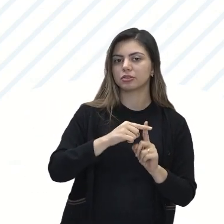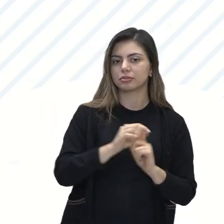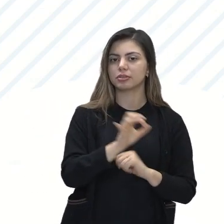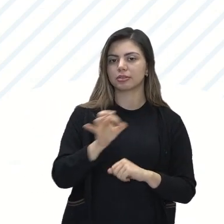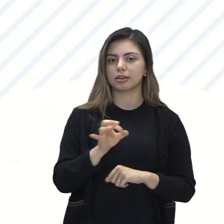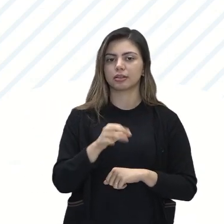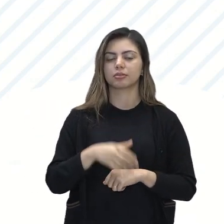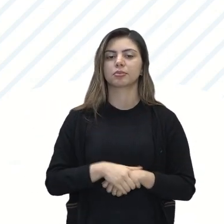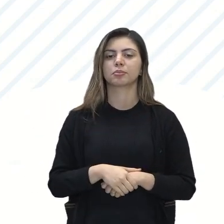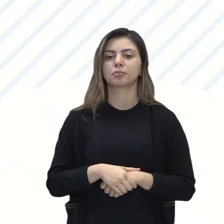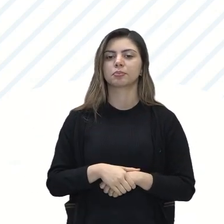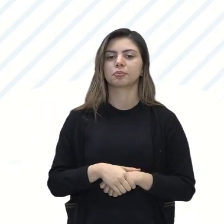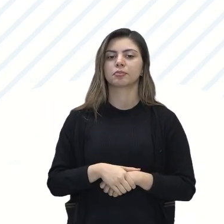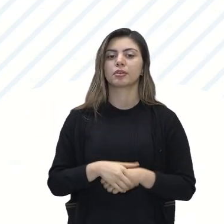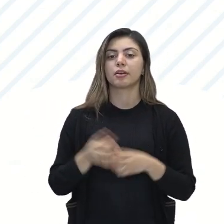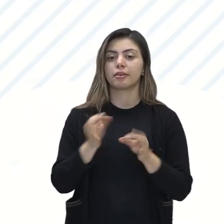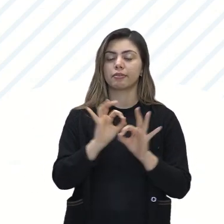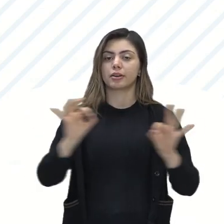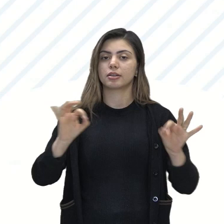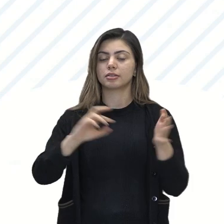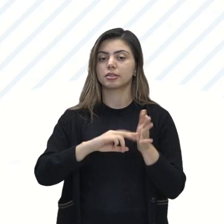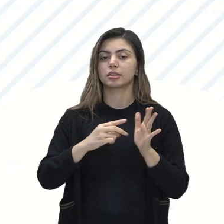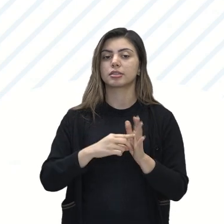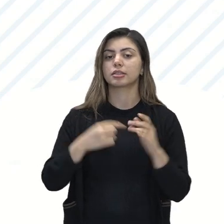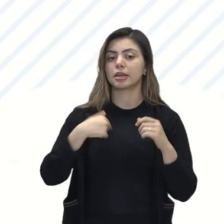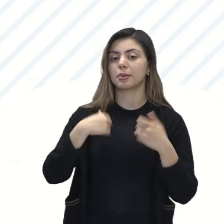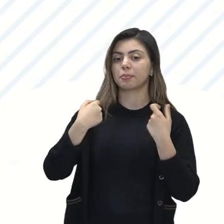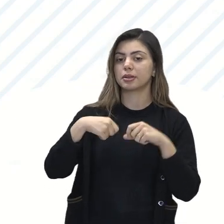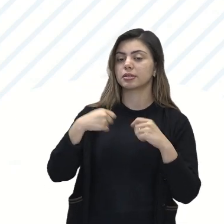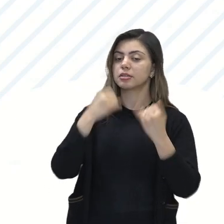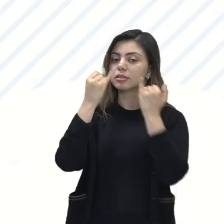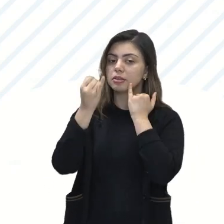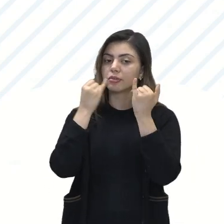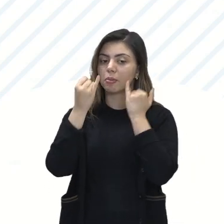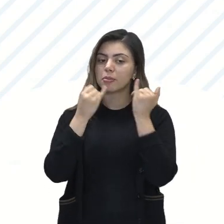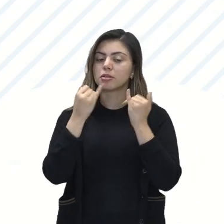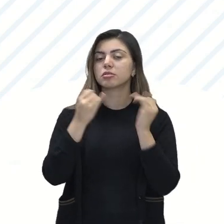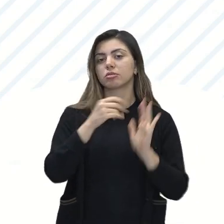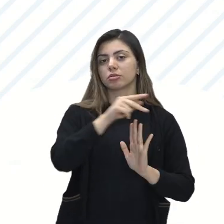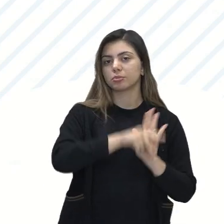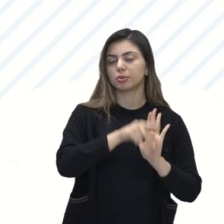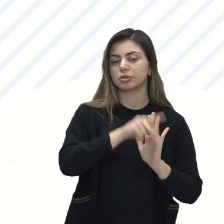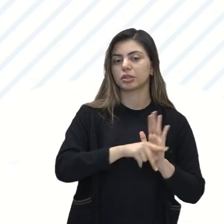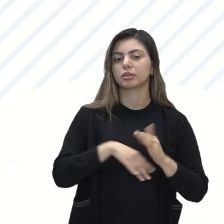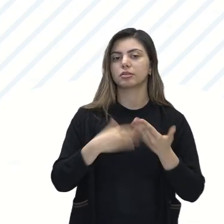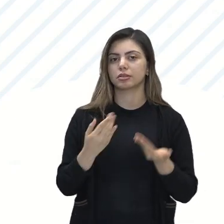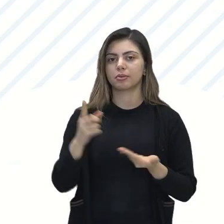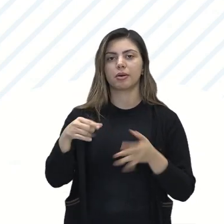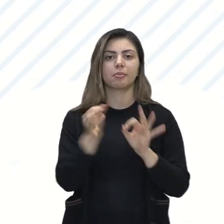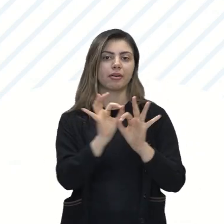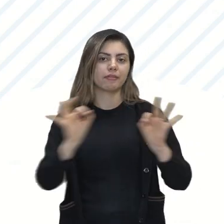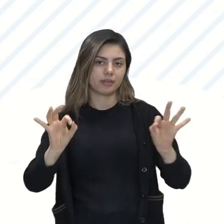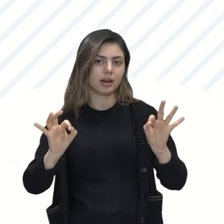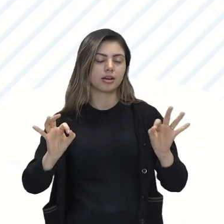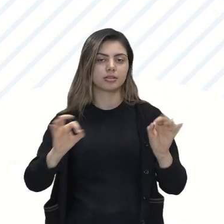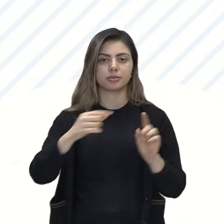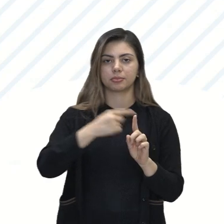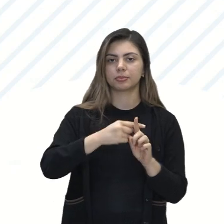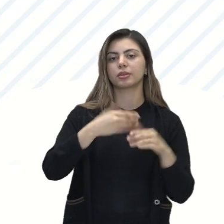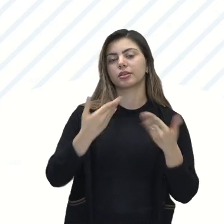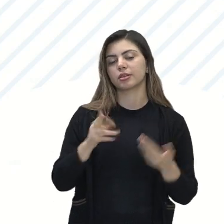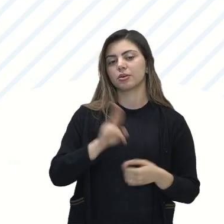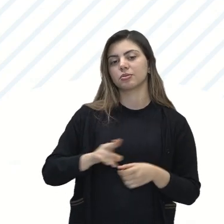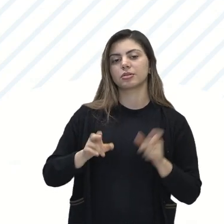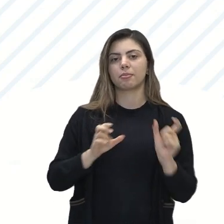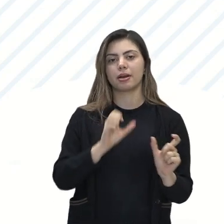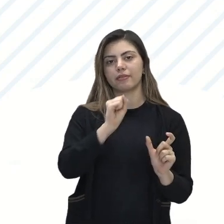project. Preciso de informações sobre o projeto. Como é uma frase afirmativa, vou usar o some,